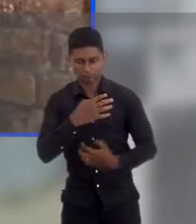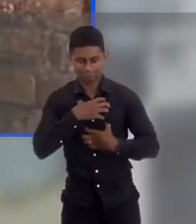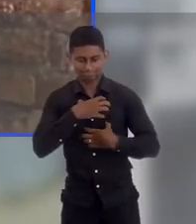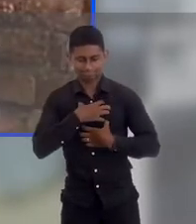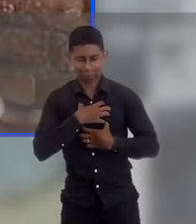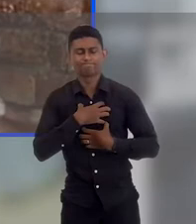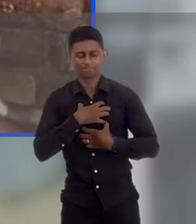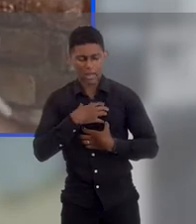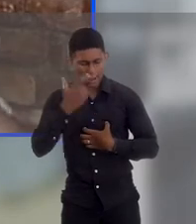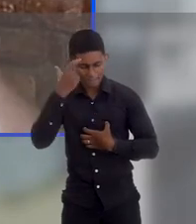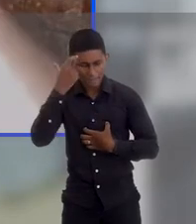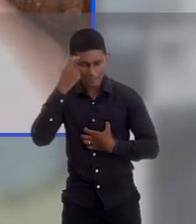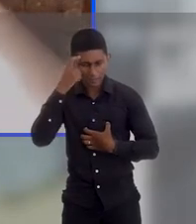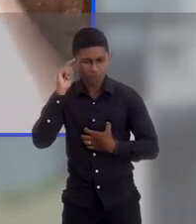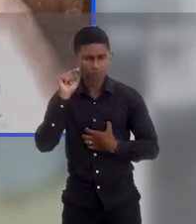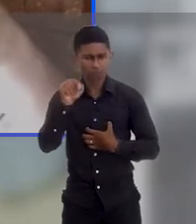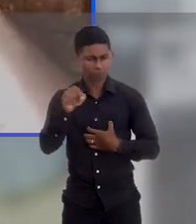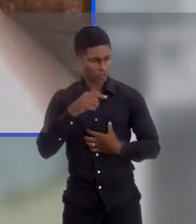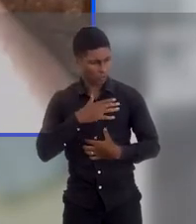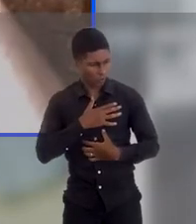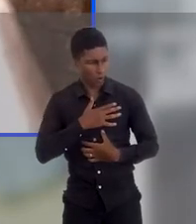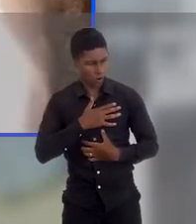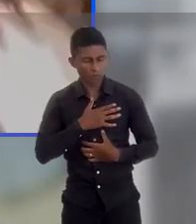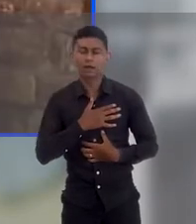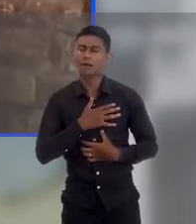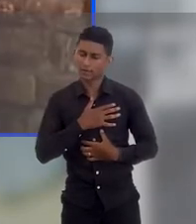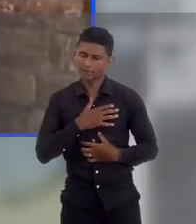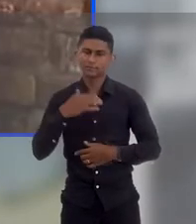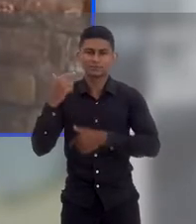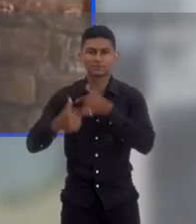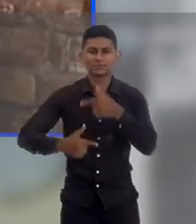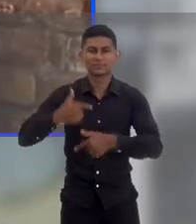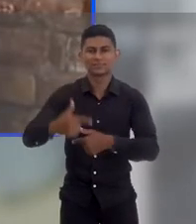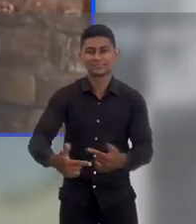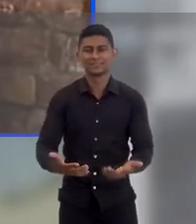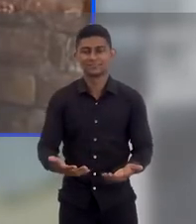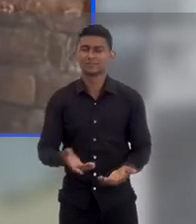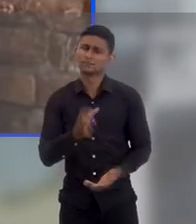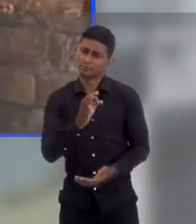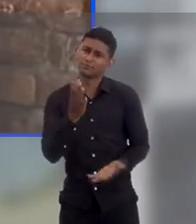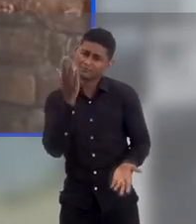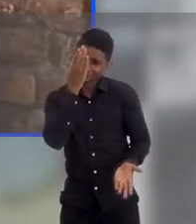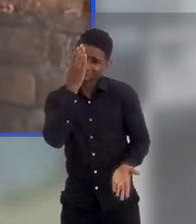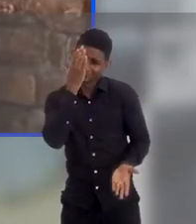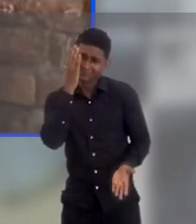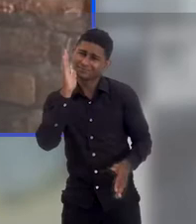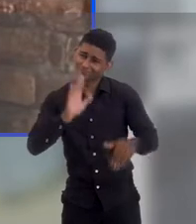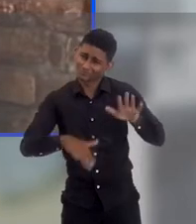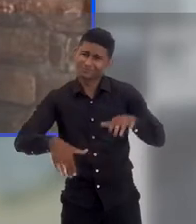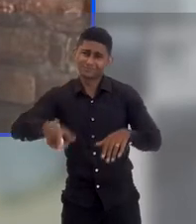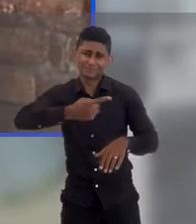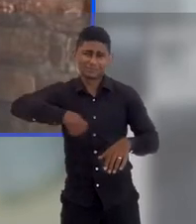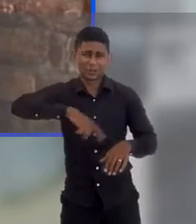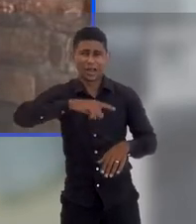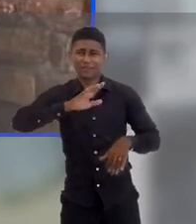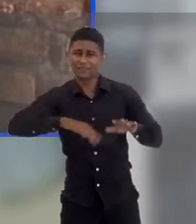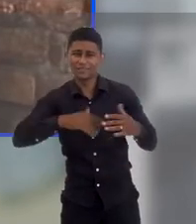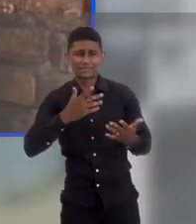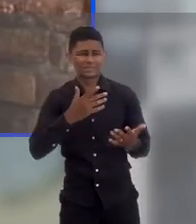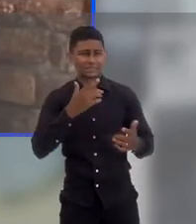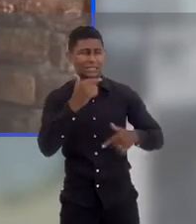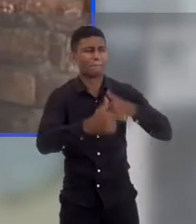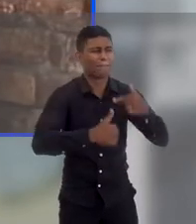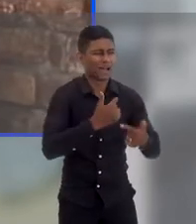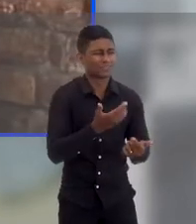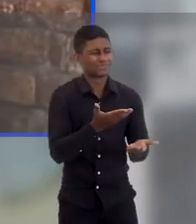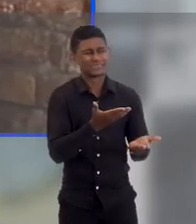coração, com a tua cabeça, com as tuas ideias e tal. Claro que a gente é preciso profissional, a gente precisa fazer coisas